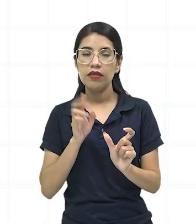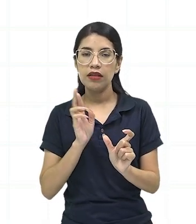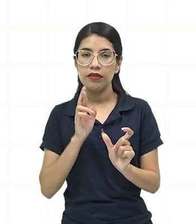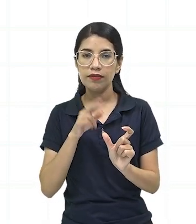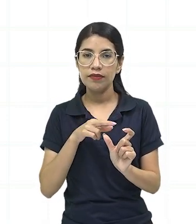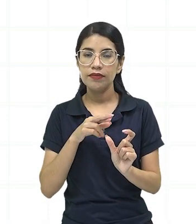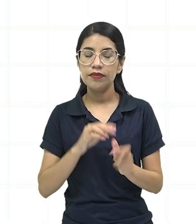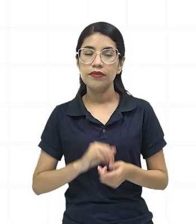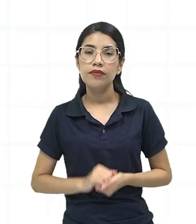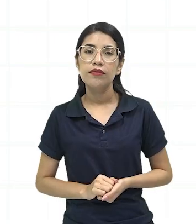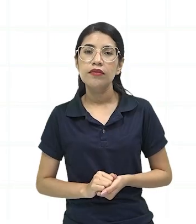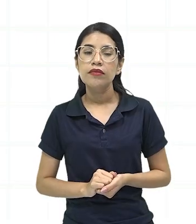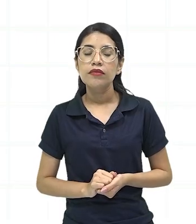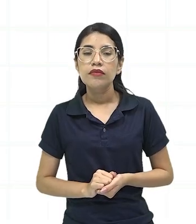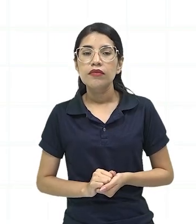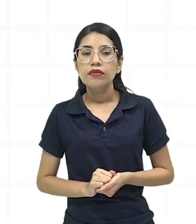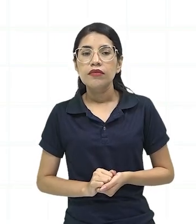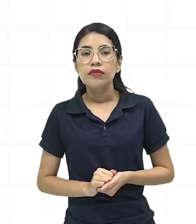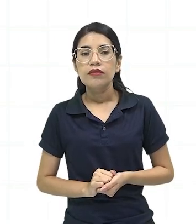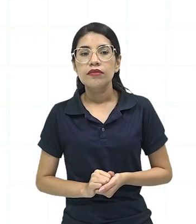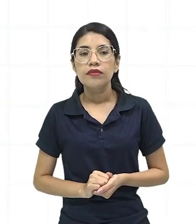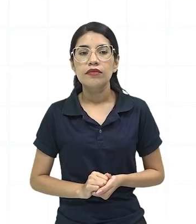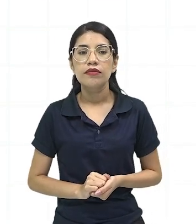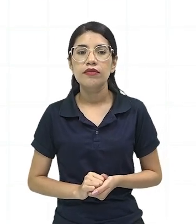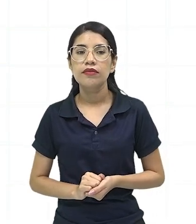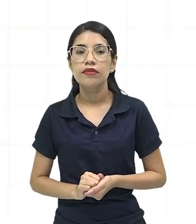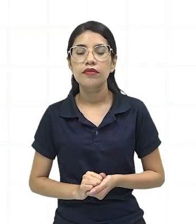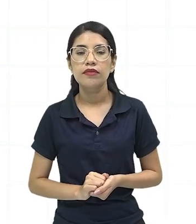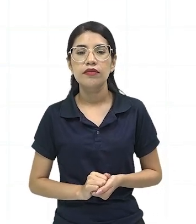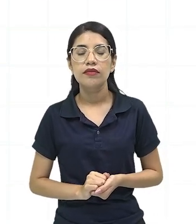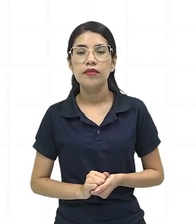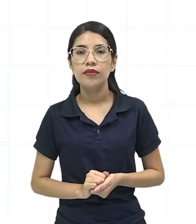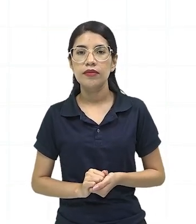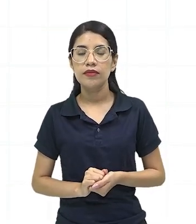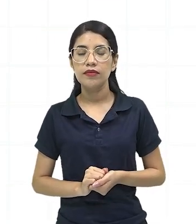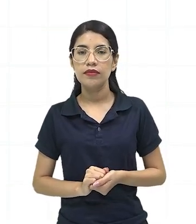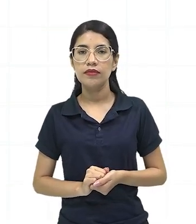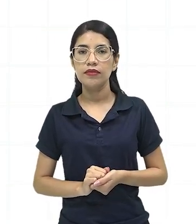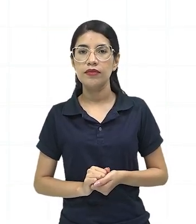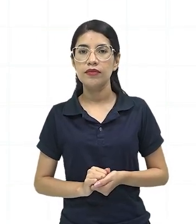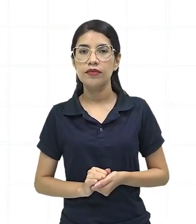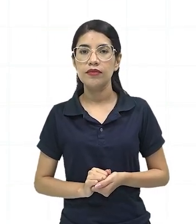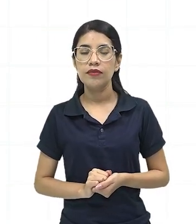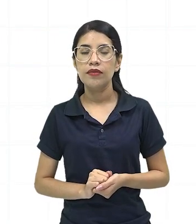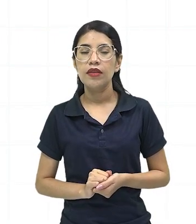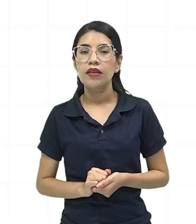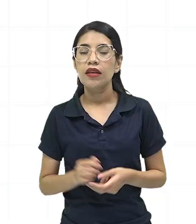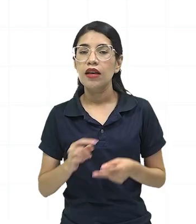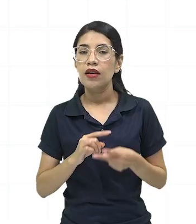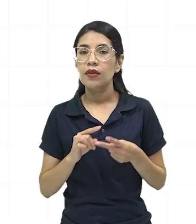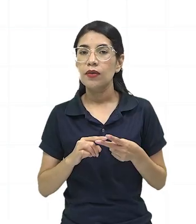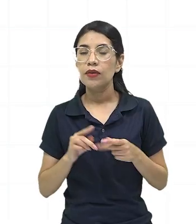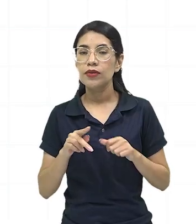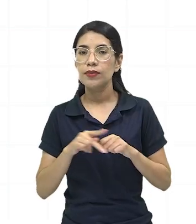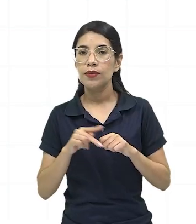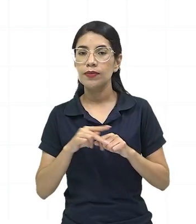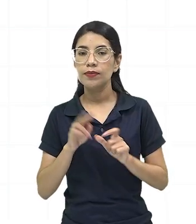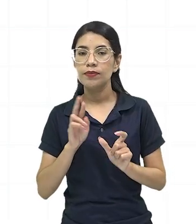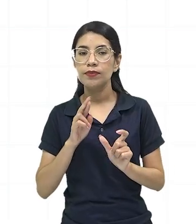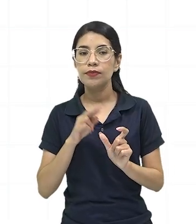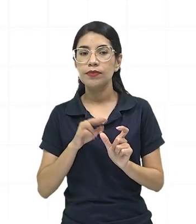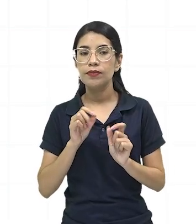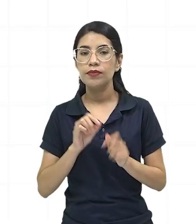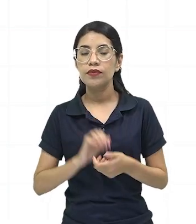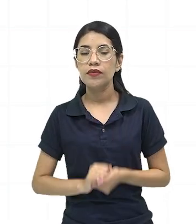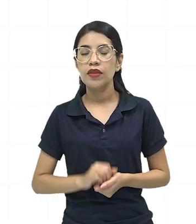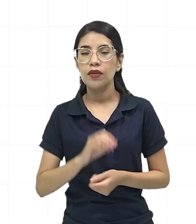retoma, certo? Vamos para o nosso segundo exemplo de pronomes relativos, né, o segundo tópico. Os pronomes